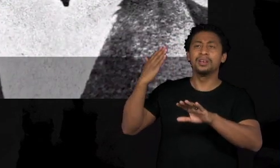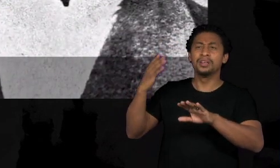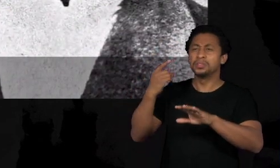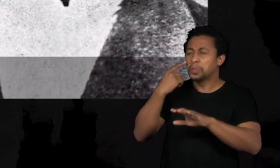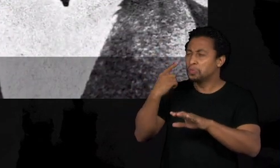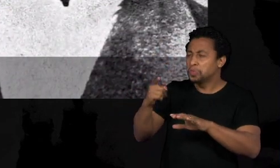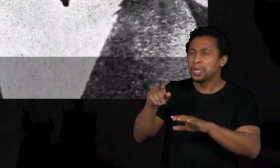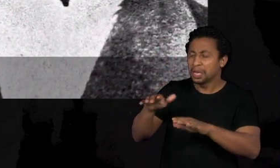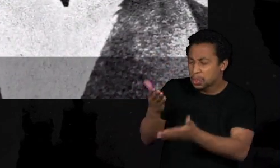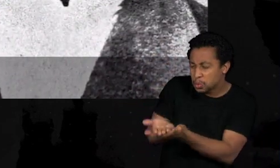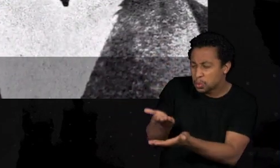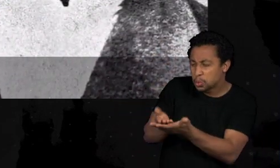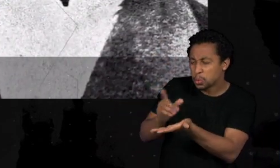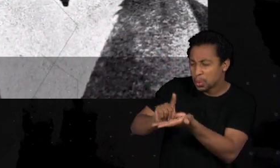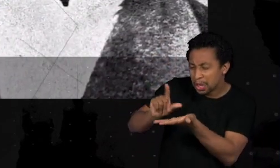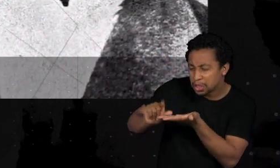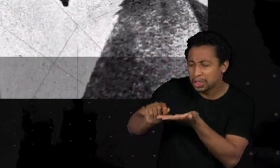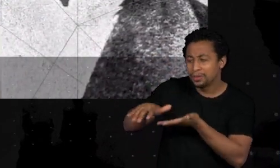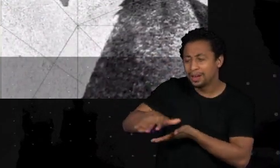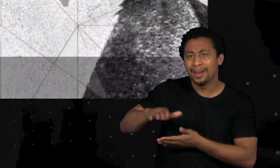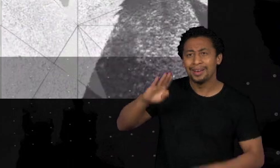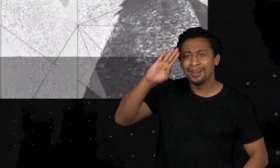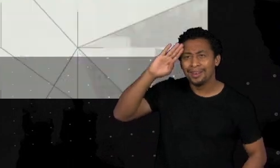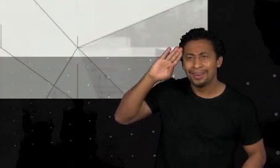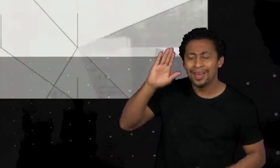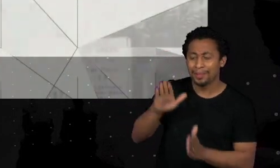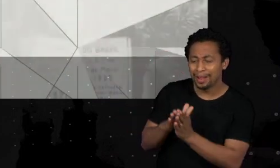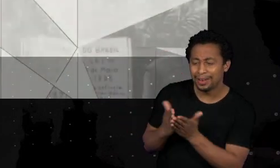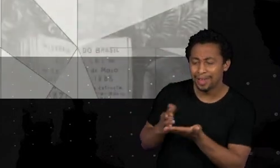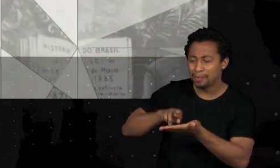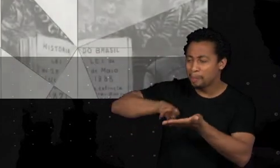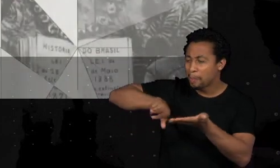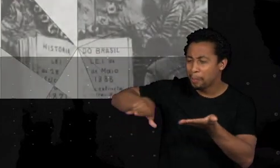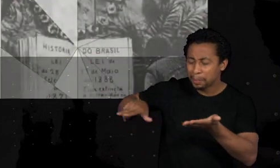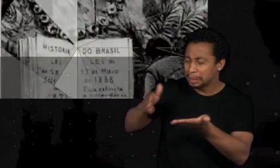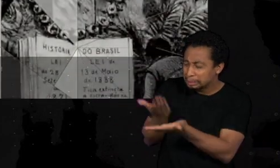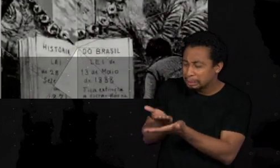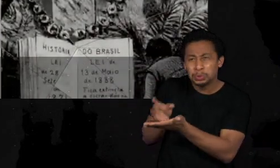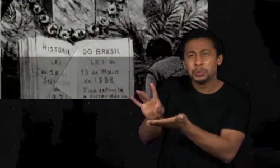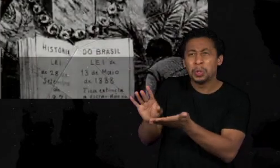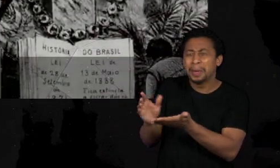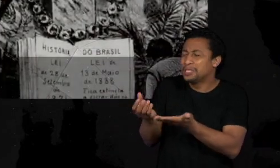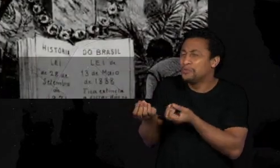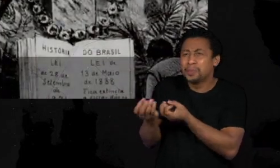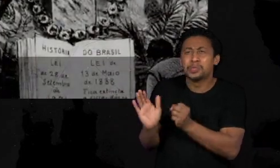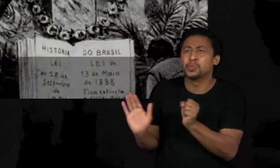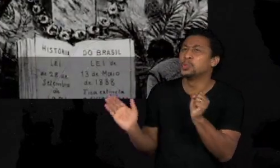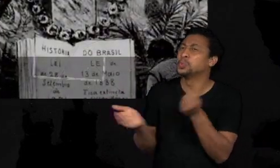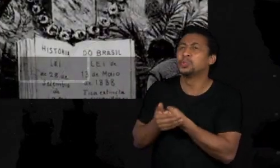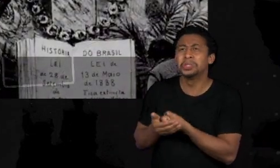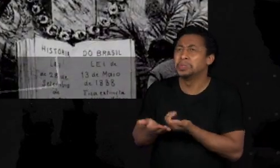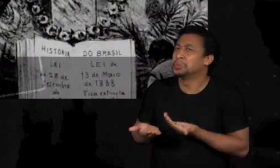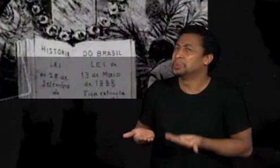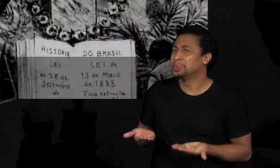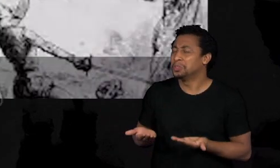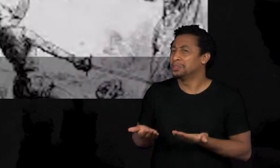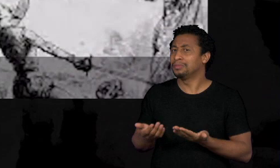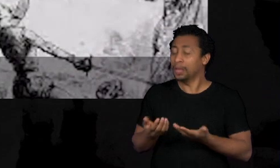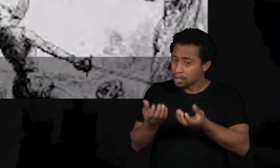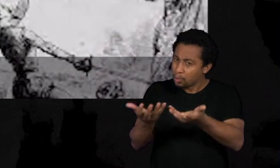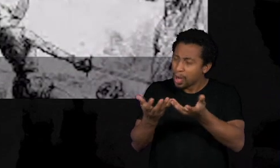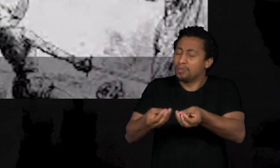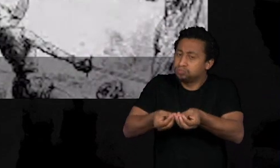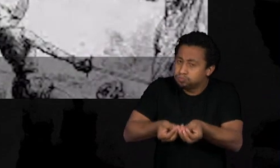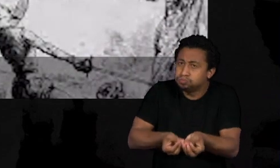academia, artigos acadêmicos, livros, coisas que estão ali escondidas e restritas ao ambiente acadêmico, fazer